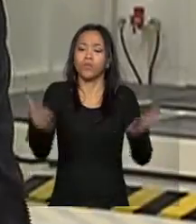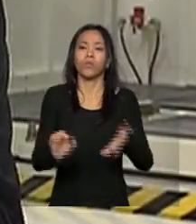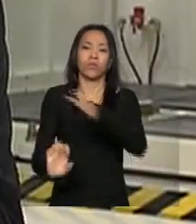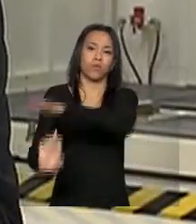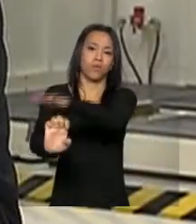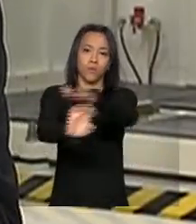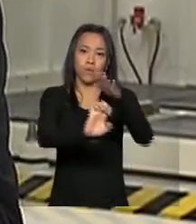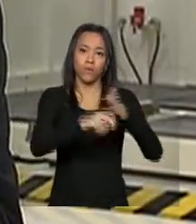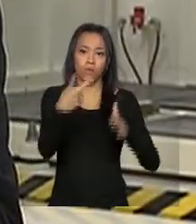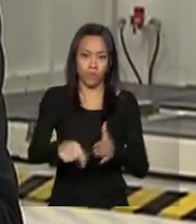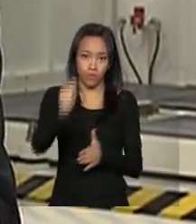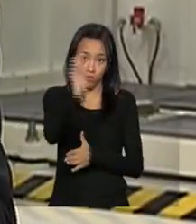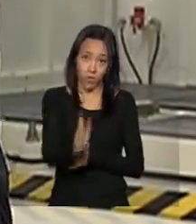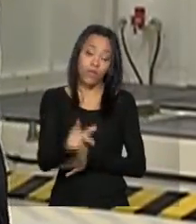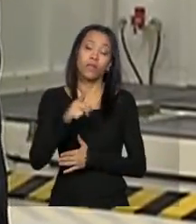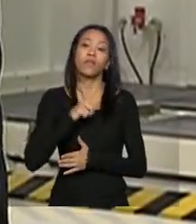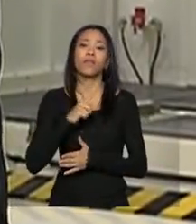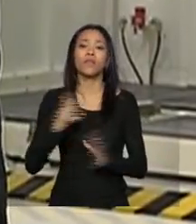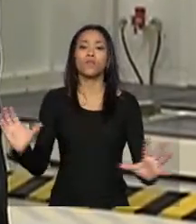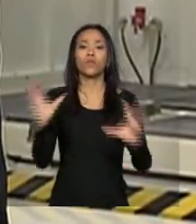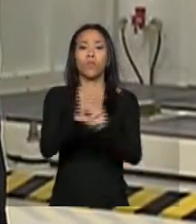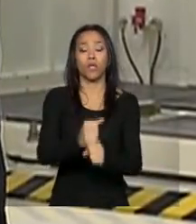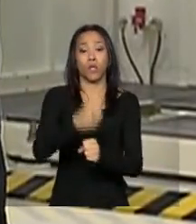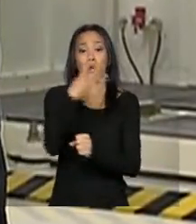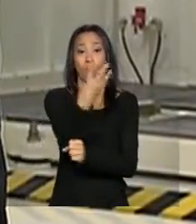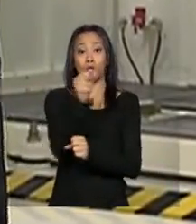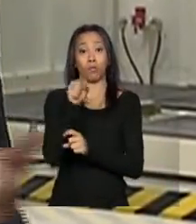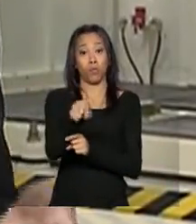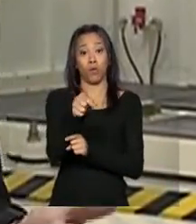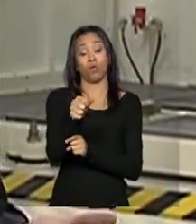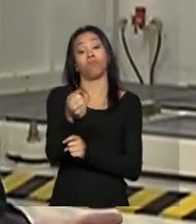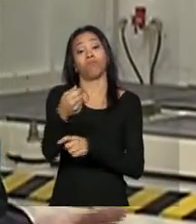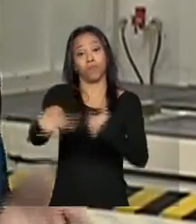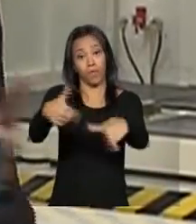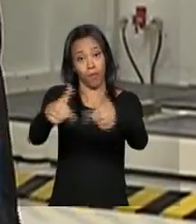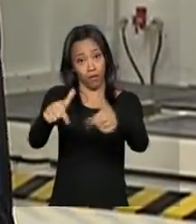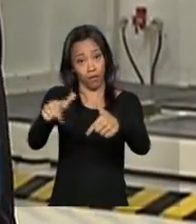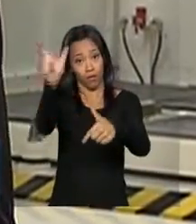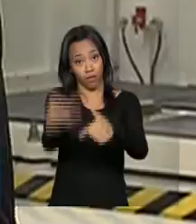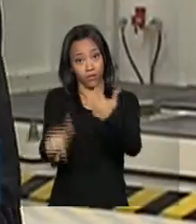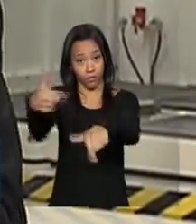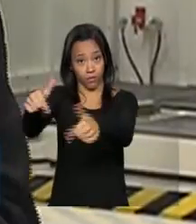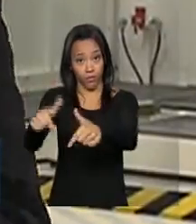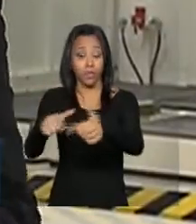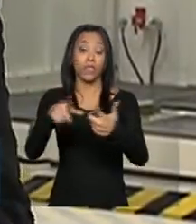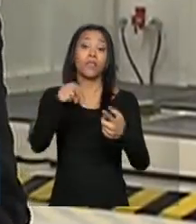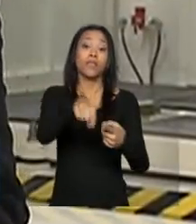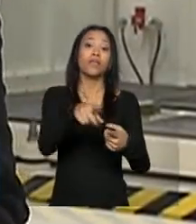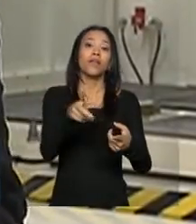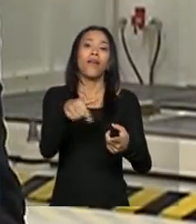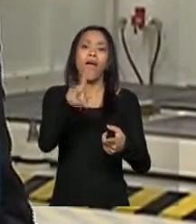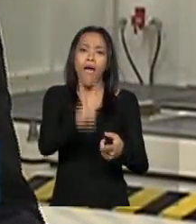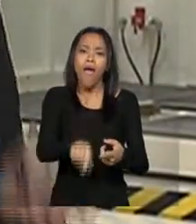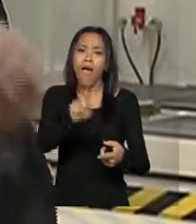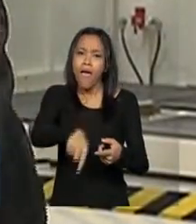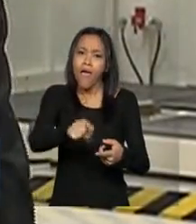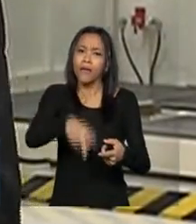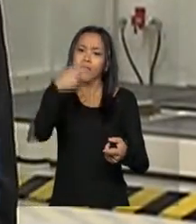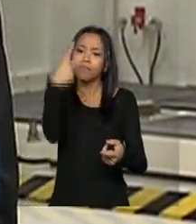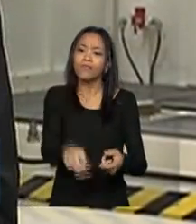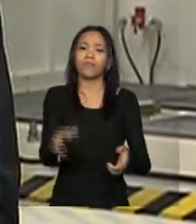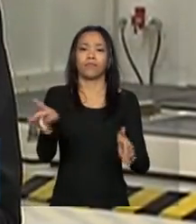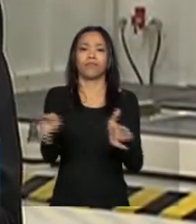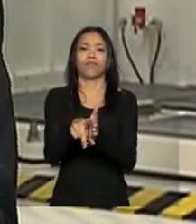polo automotivo emprega 4 mil trabalhadores, sendo que a maior parte das vagas ocupadas é formada por mão de obra aqui